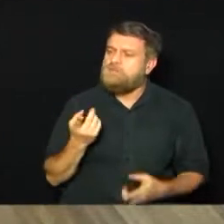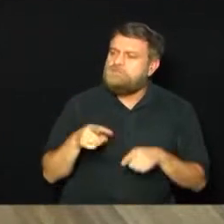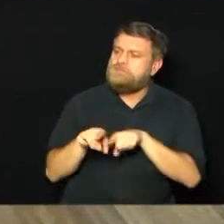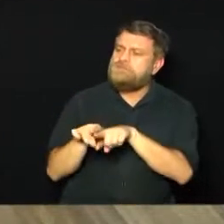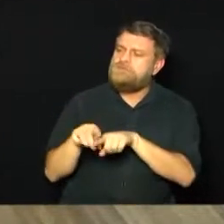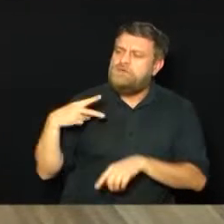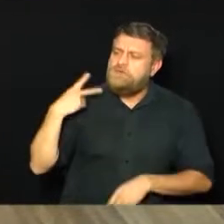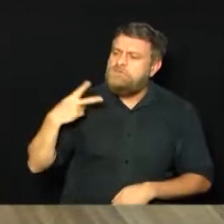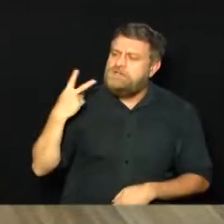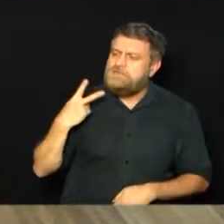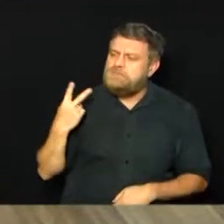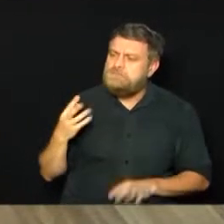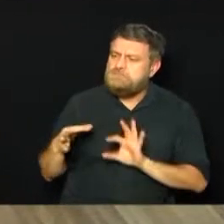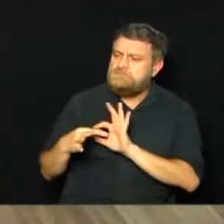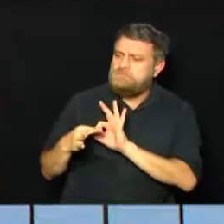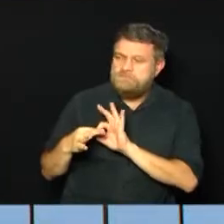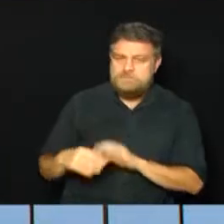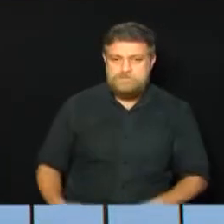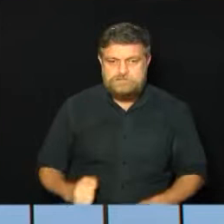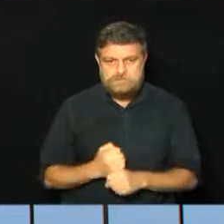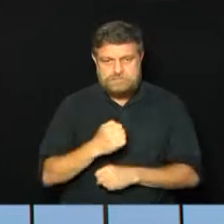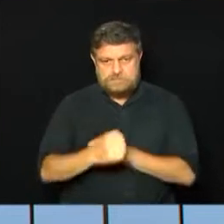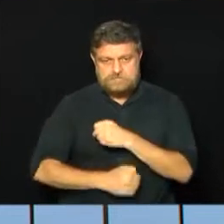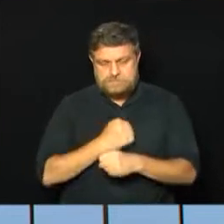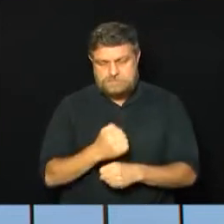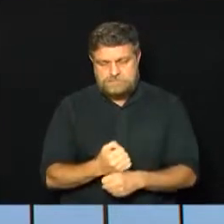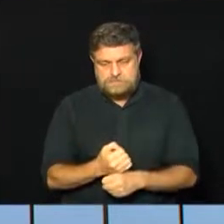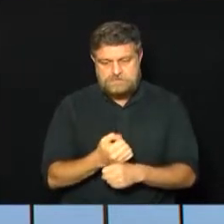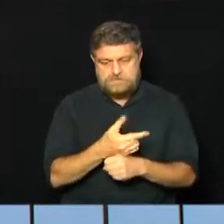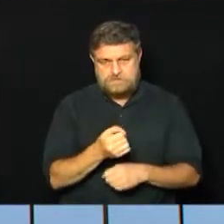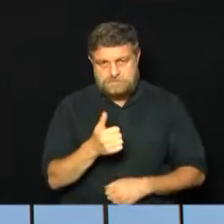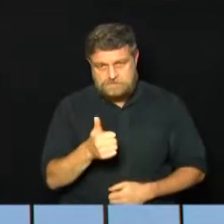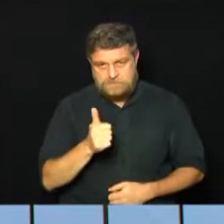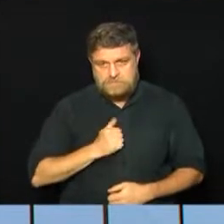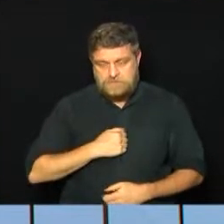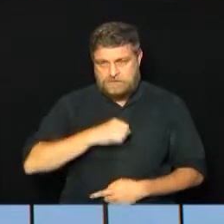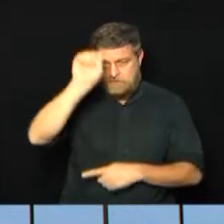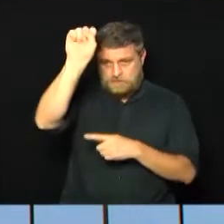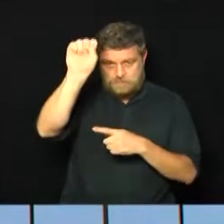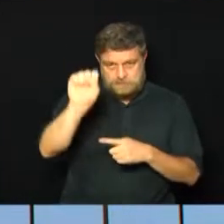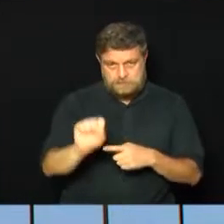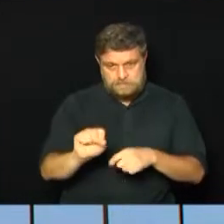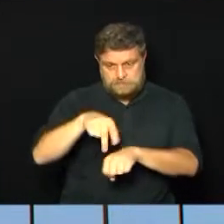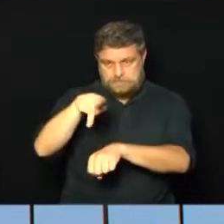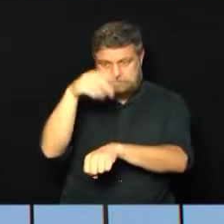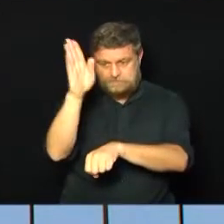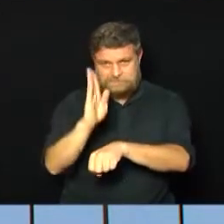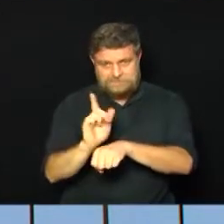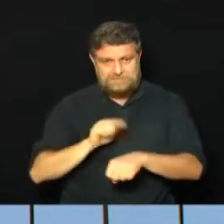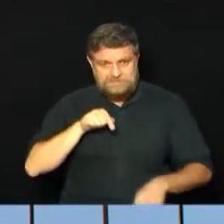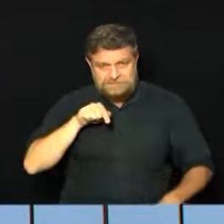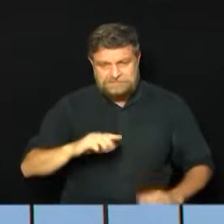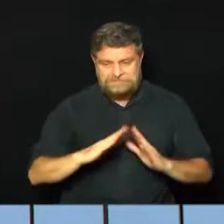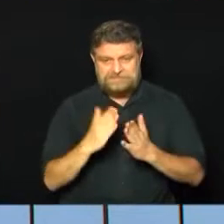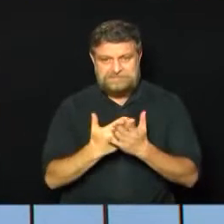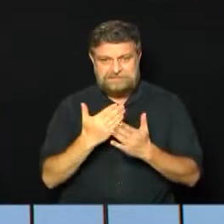parlamentar. No início de 21, tivemos um atentado no sul do país, ocorreram algumas mortes ali, invasão